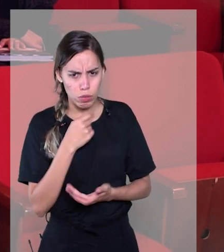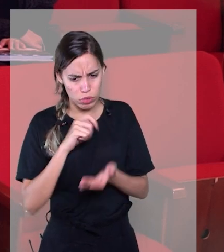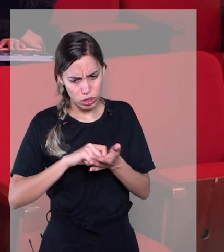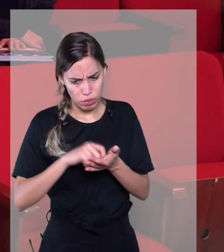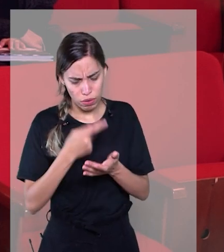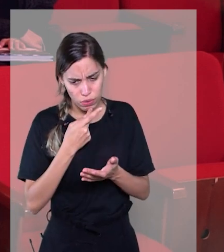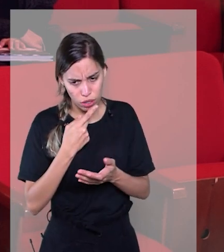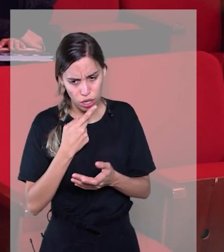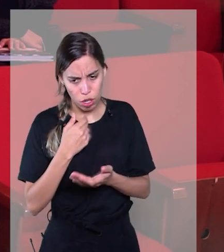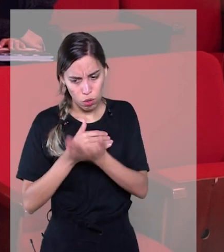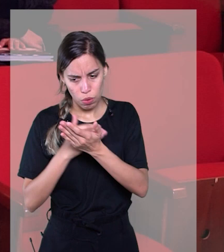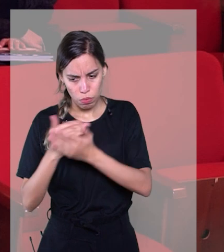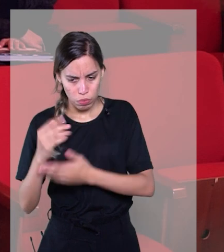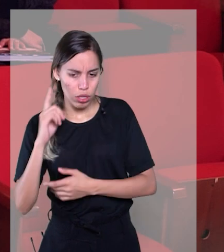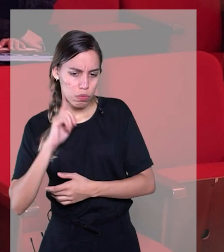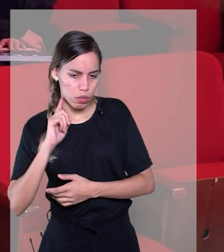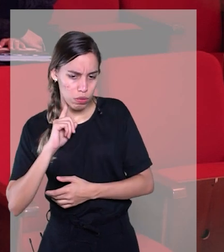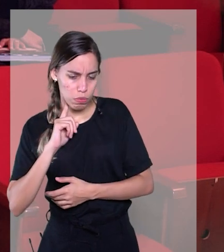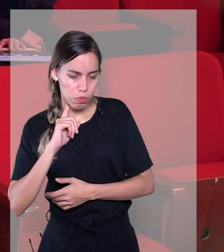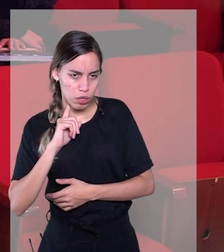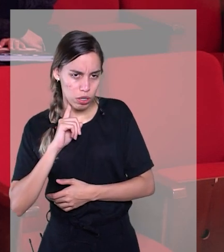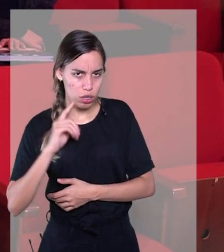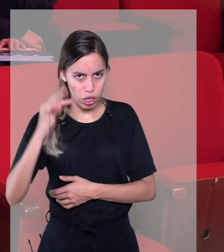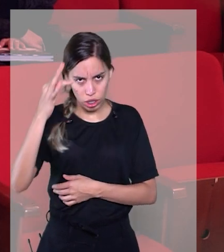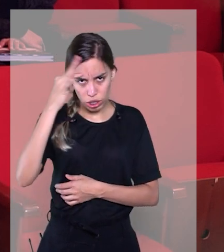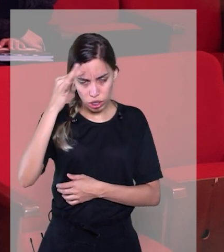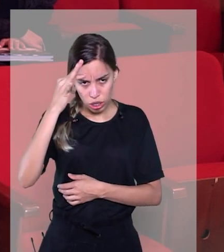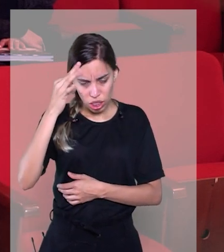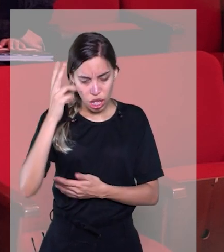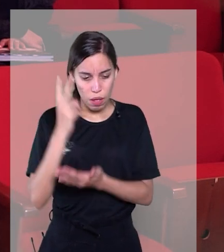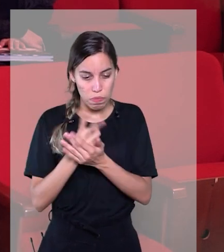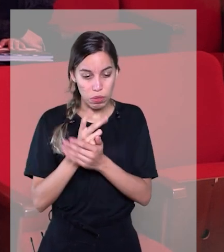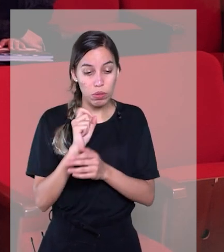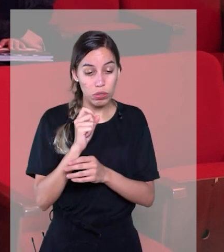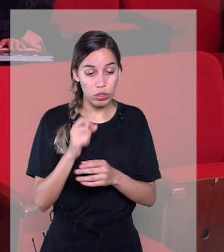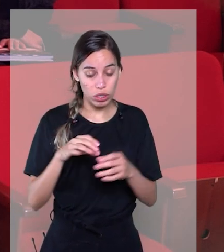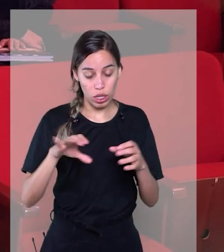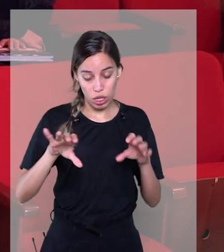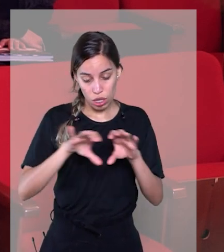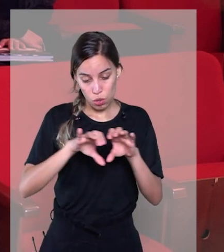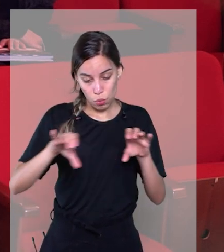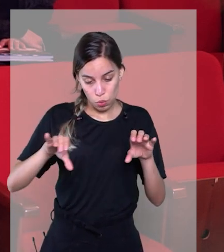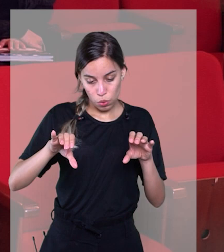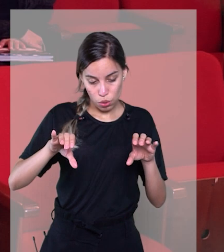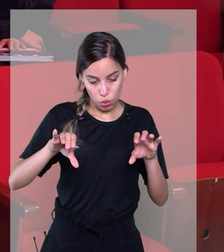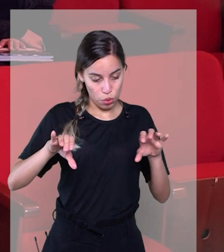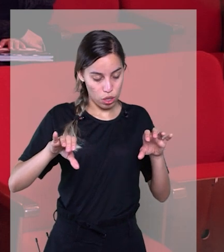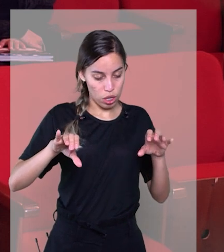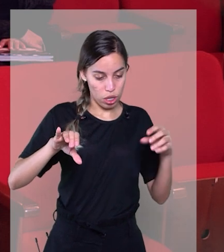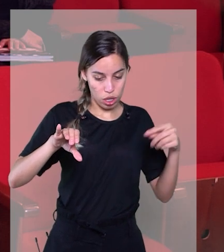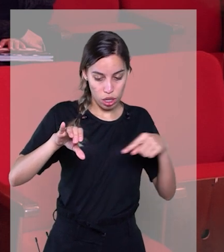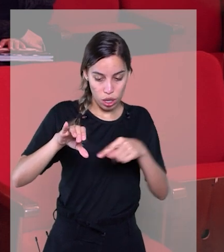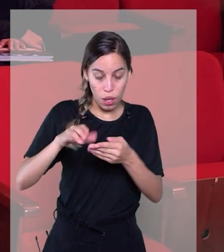condensar Minas Gerais numa antologia não seria o mesmo que prender o mar numa garrafa há anos atrás. E ele não